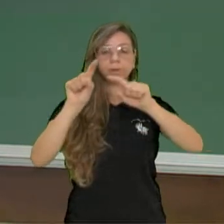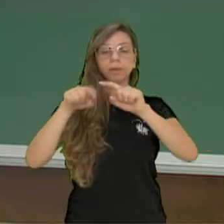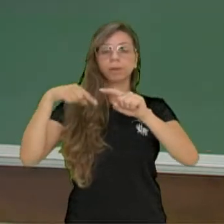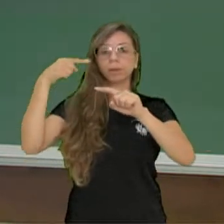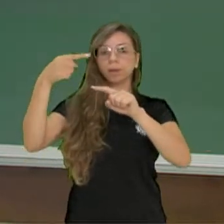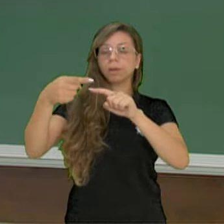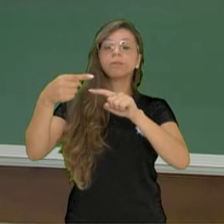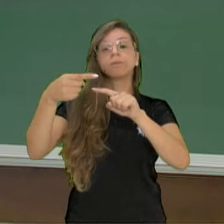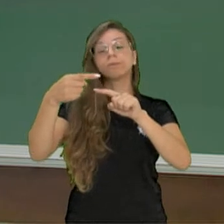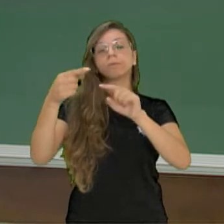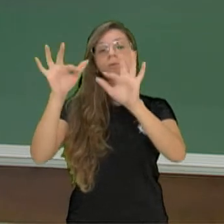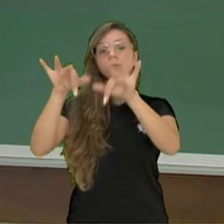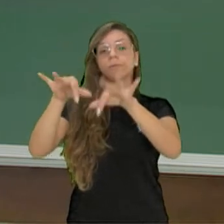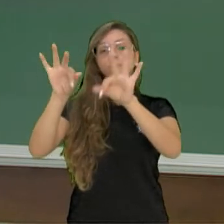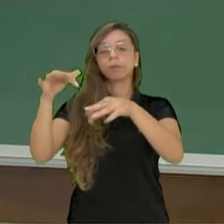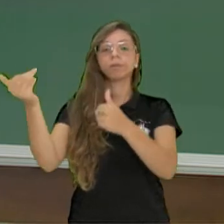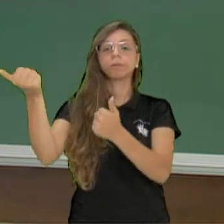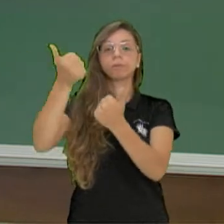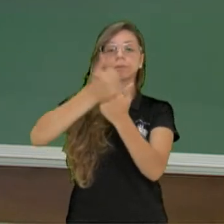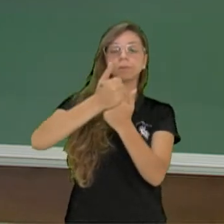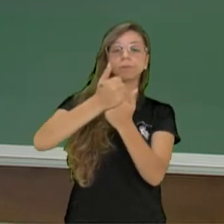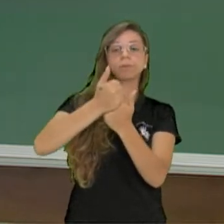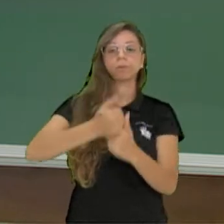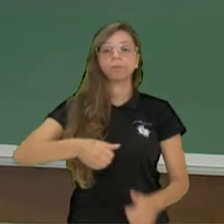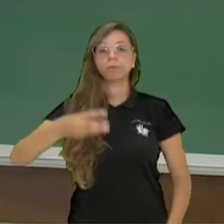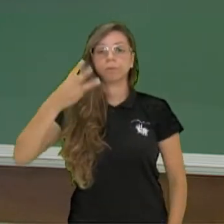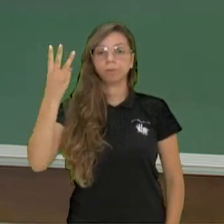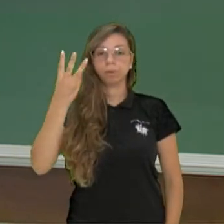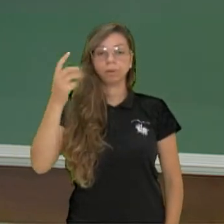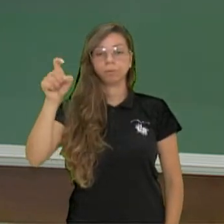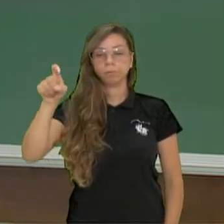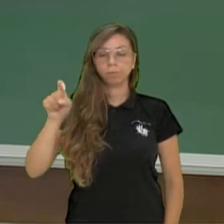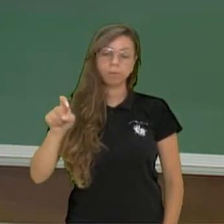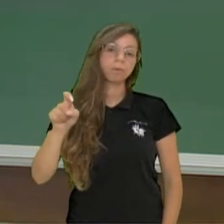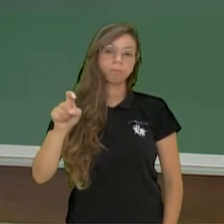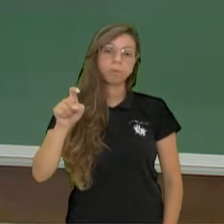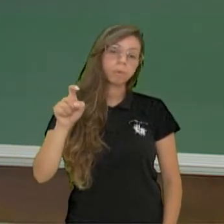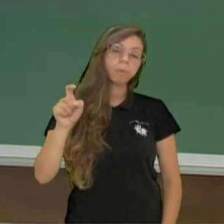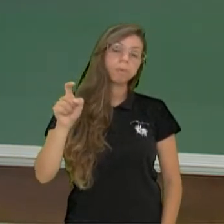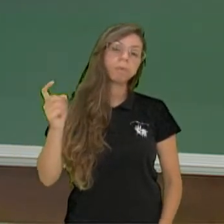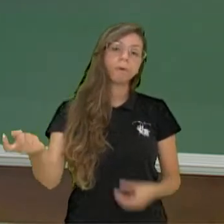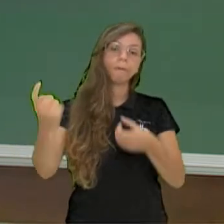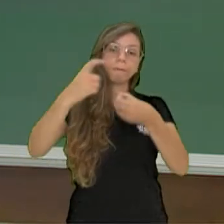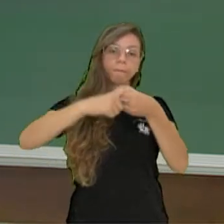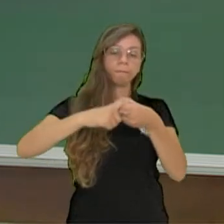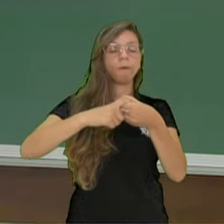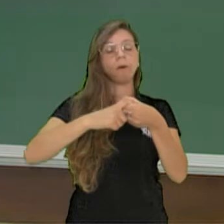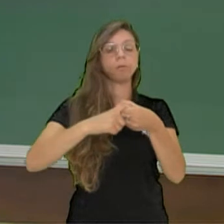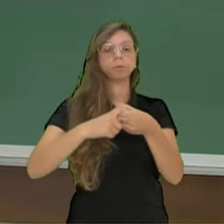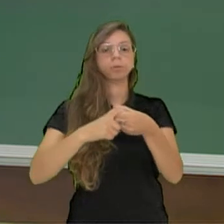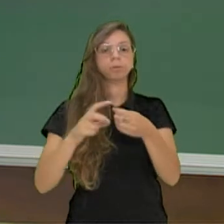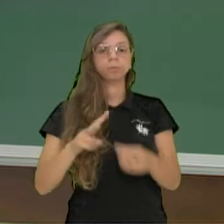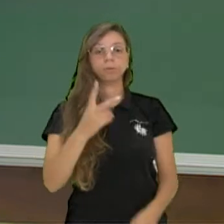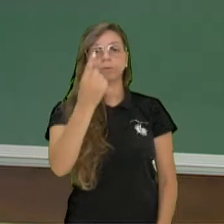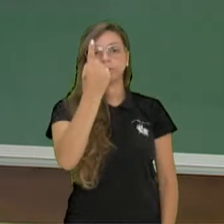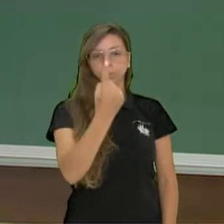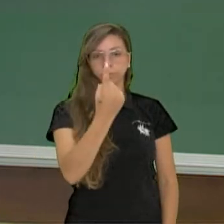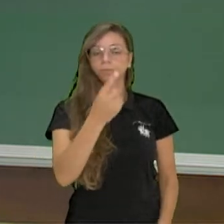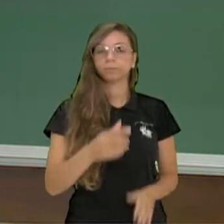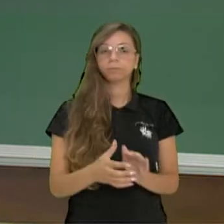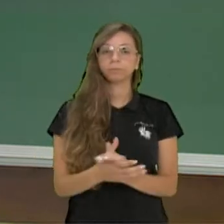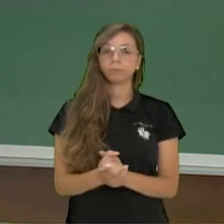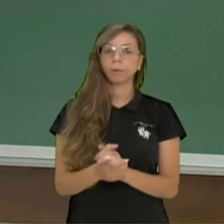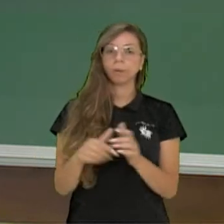substituir o 3 no lugar do x, eu vou voltar para o valor 1, certo? Mas calma lá, a gente já faz esse teste aqui. Vamos